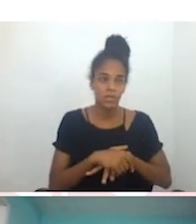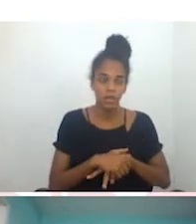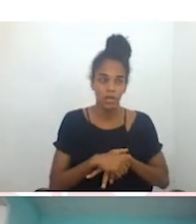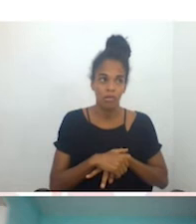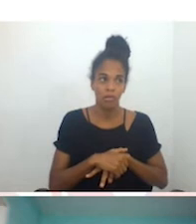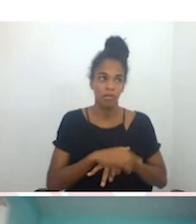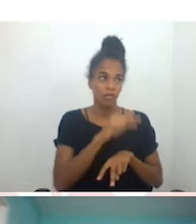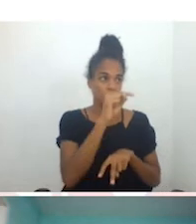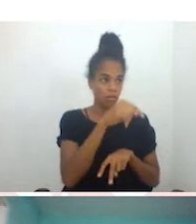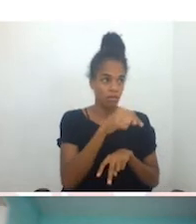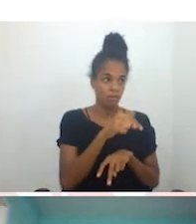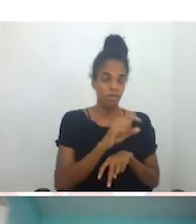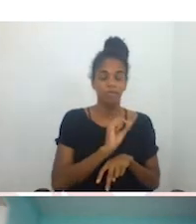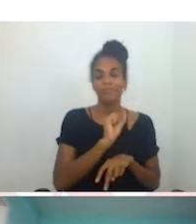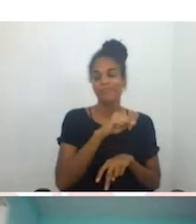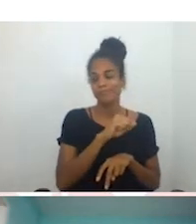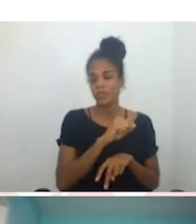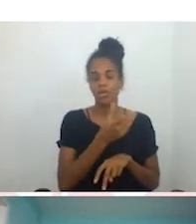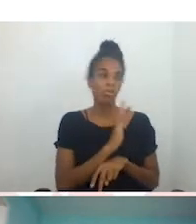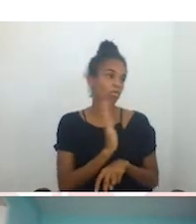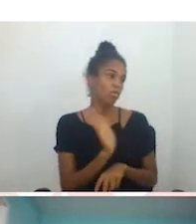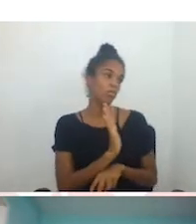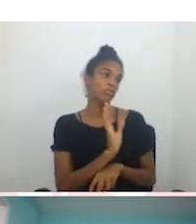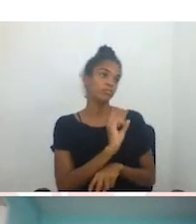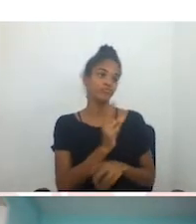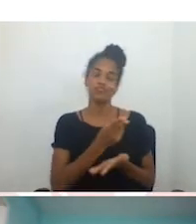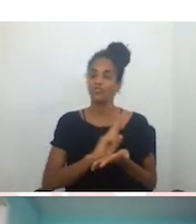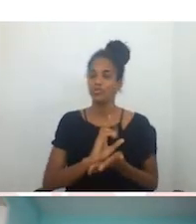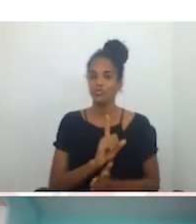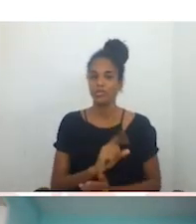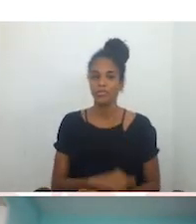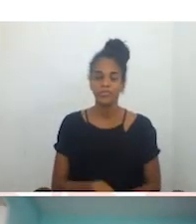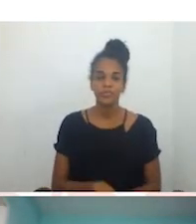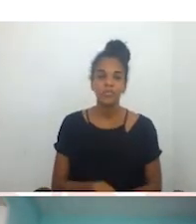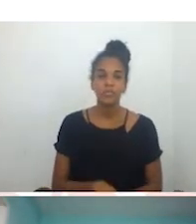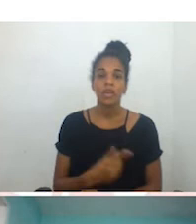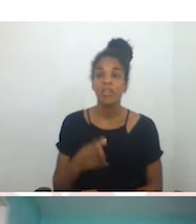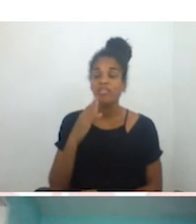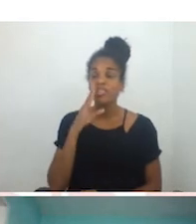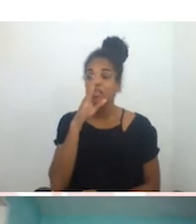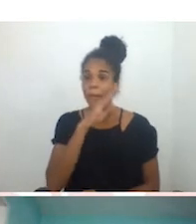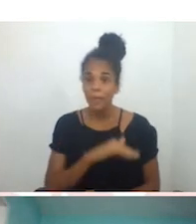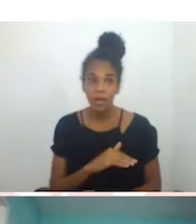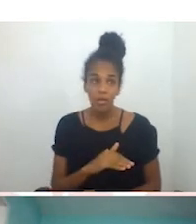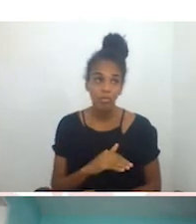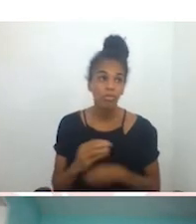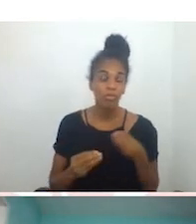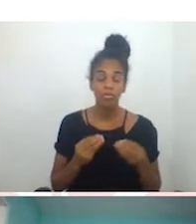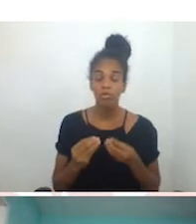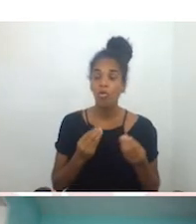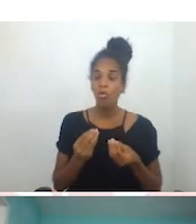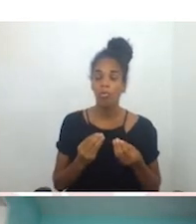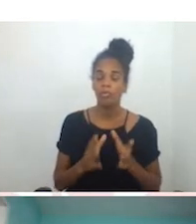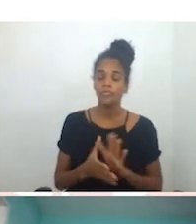outra droga, tipo o bloqueador do canal de cálcio, que não vai fazer mal ao paciente, vai continuar controlando a pressão dele. In vitro,